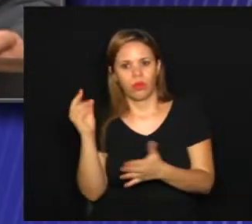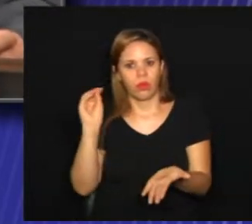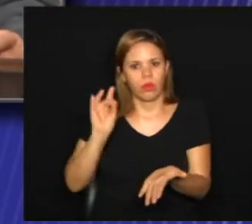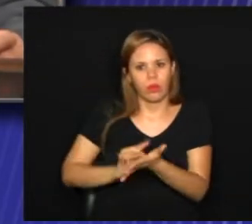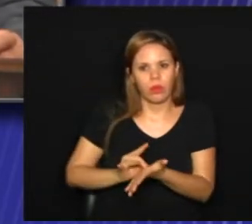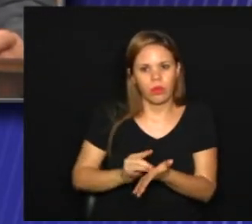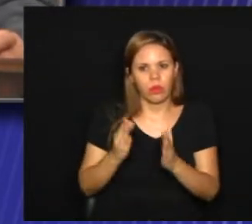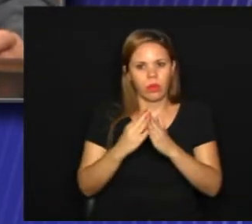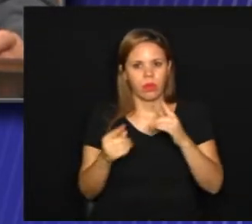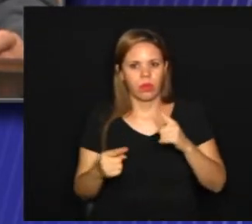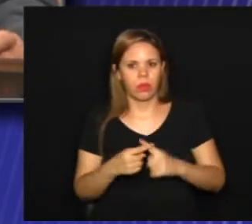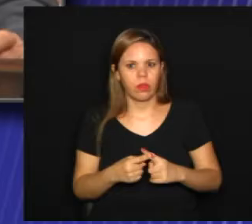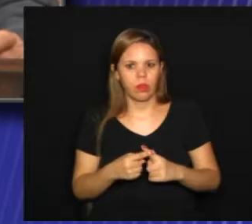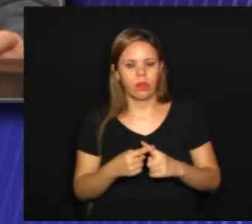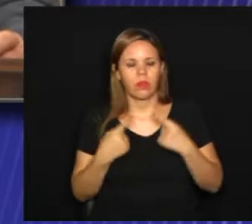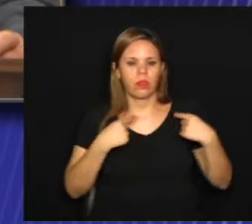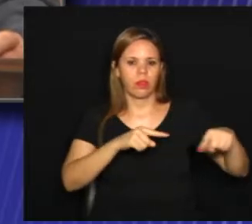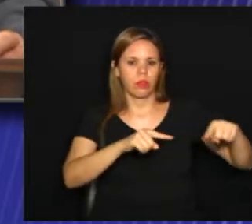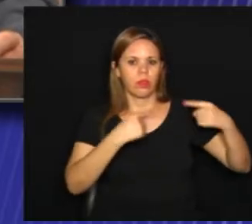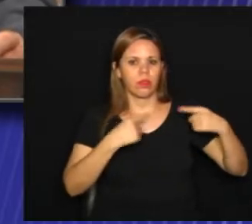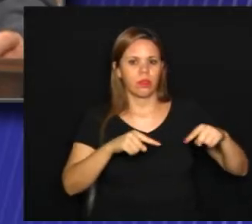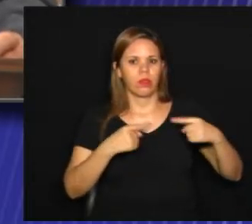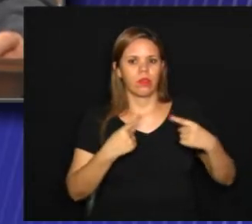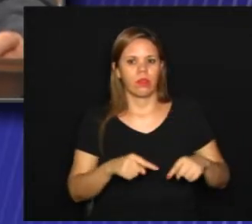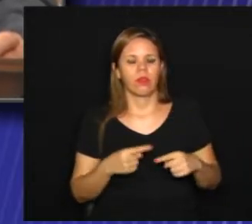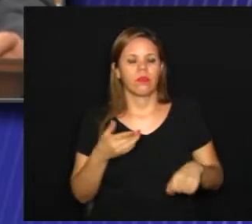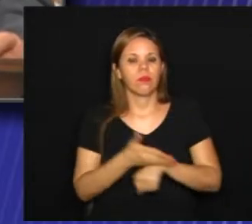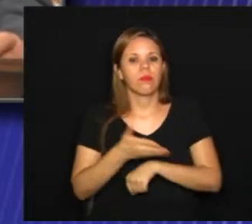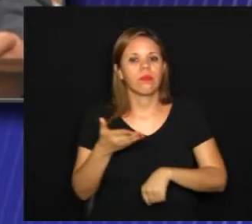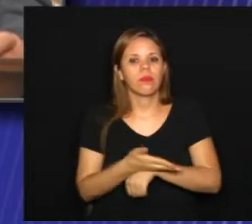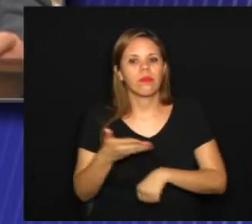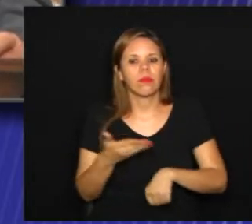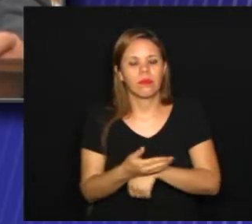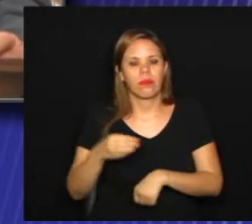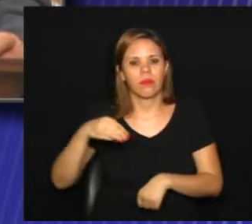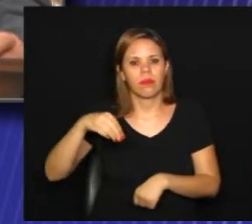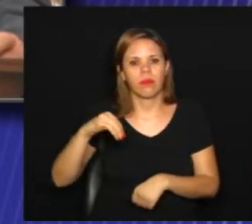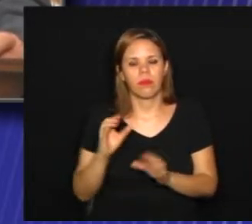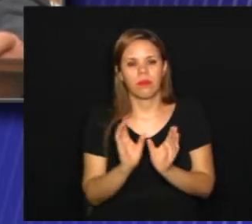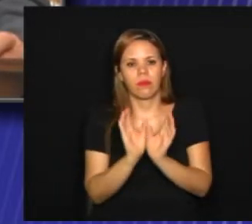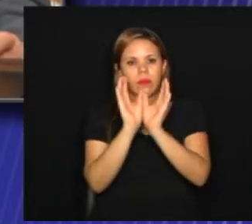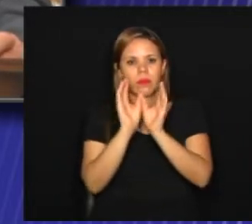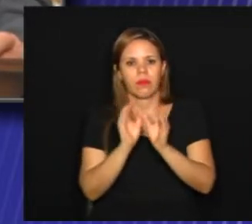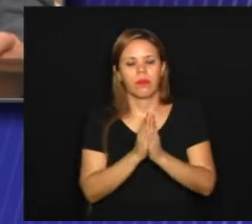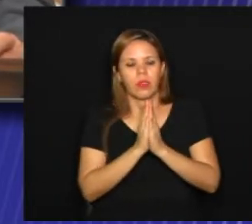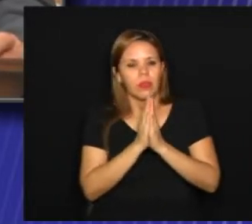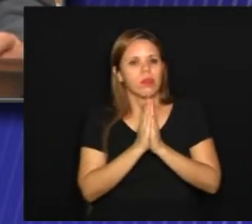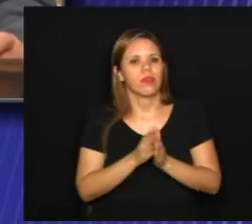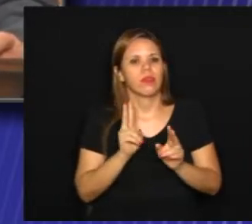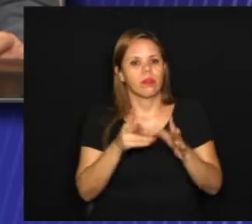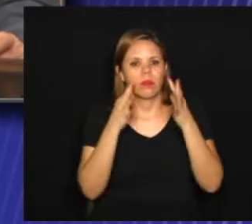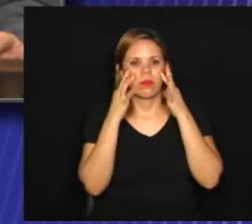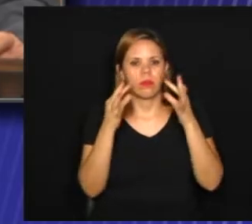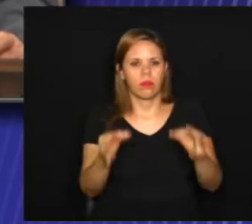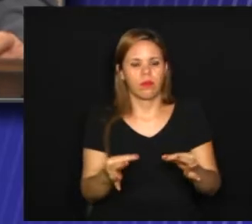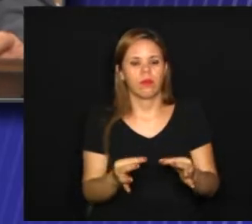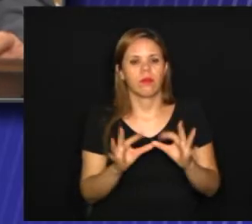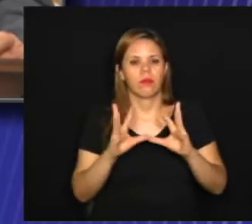a igreja e a música. Ao participar das missas na paróquia, estava sempre atento ao rito